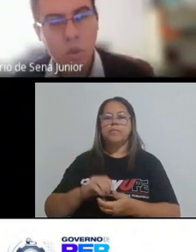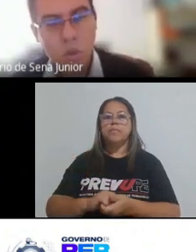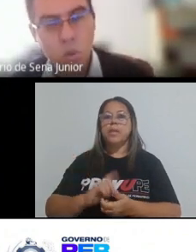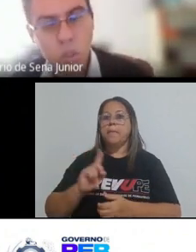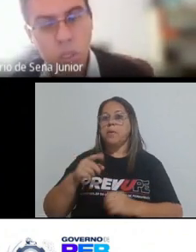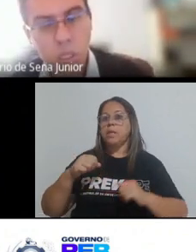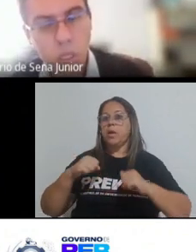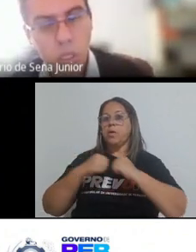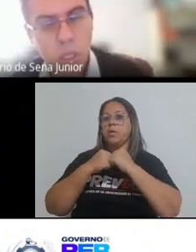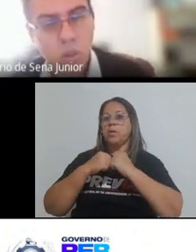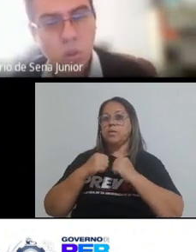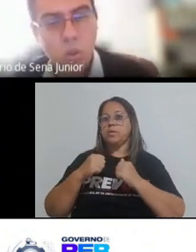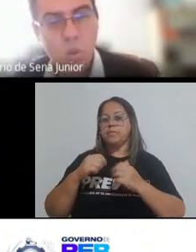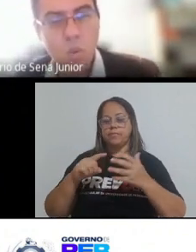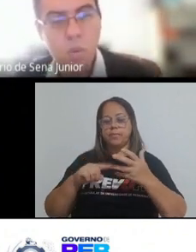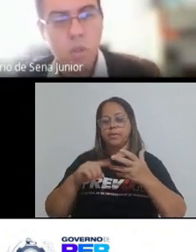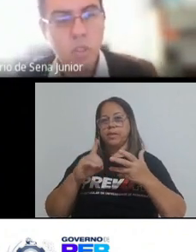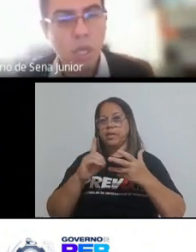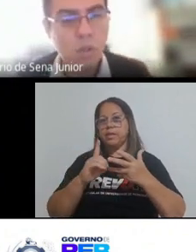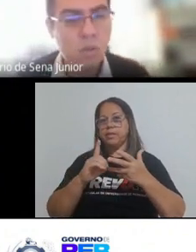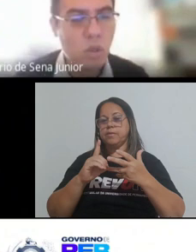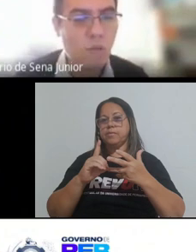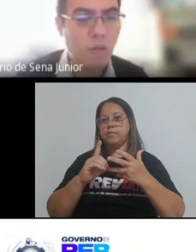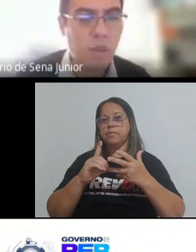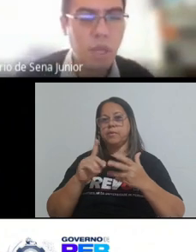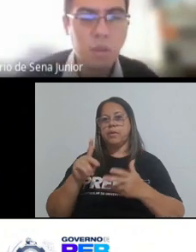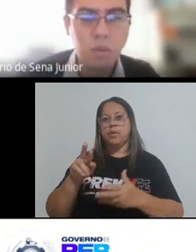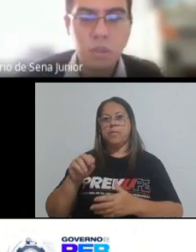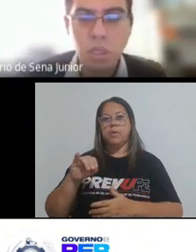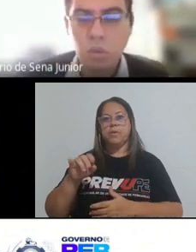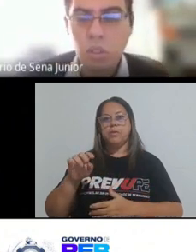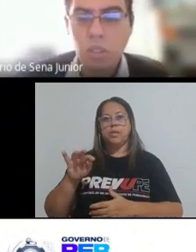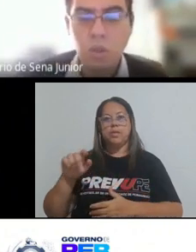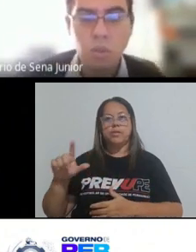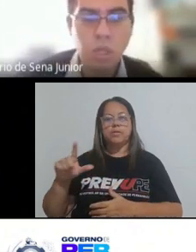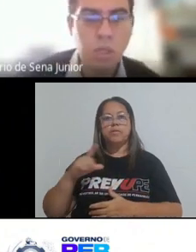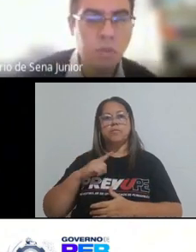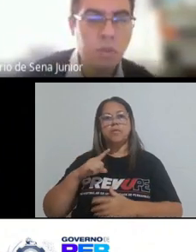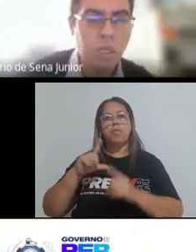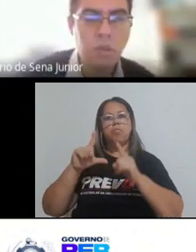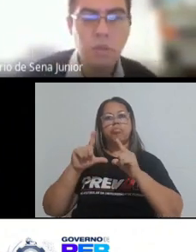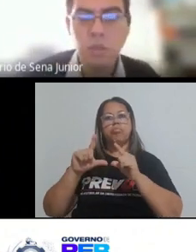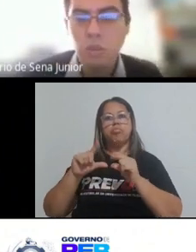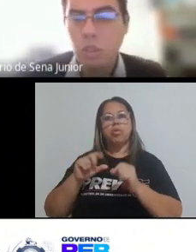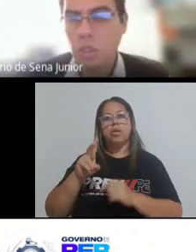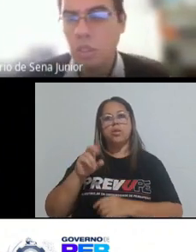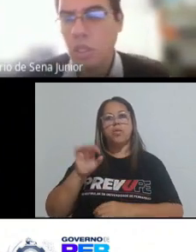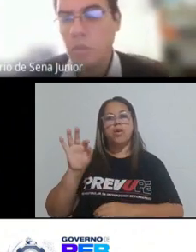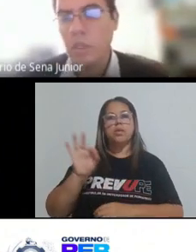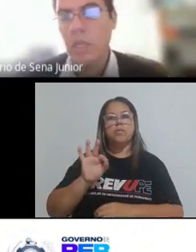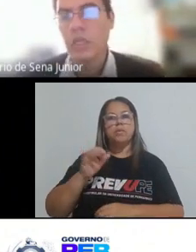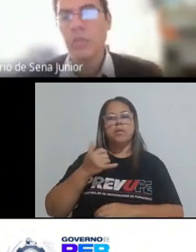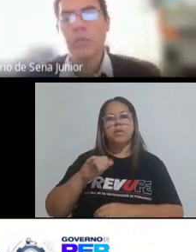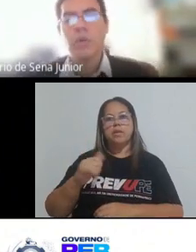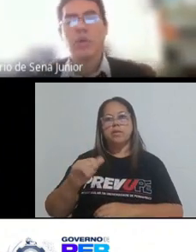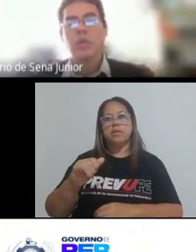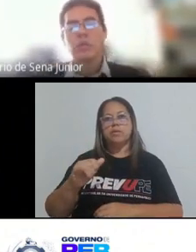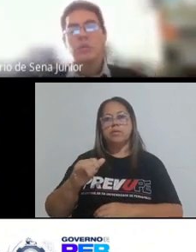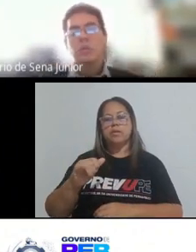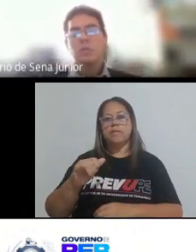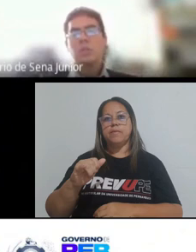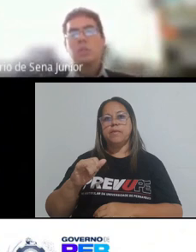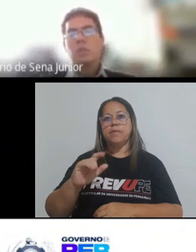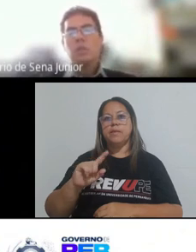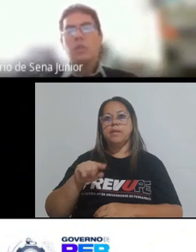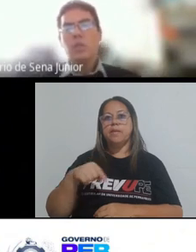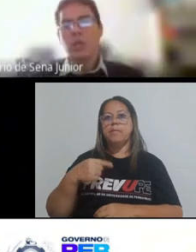entender o projeto sofre uma redução de 50% da sua energia imediata após